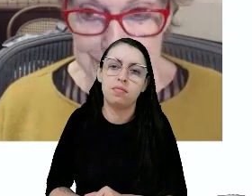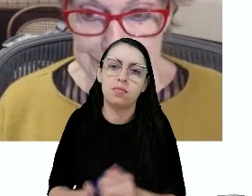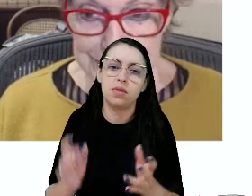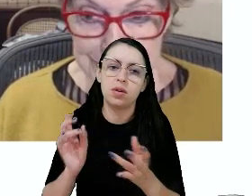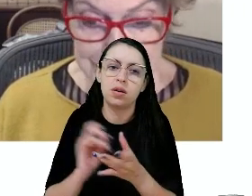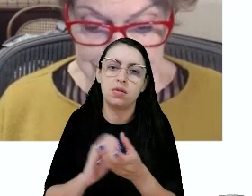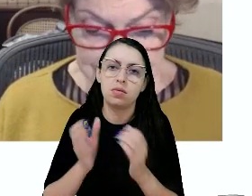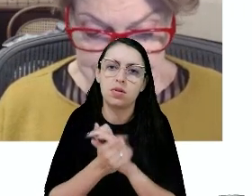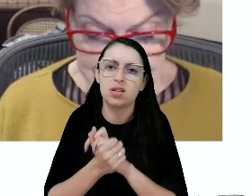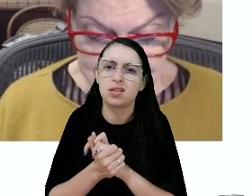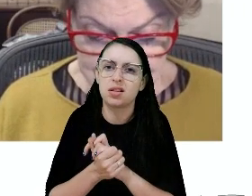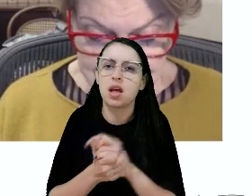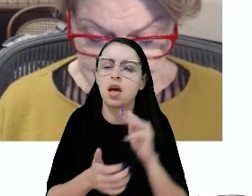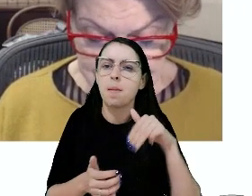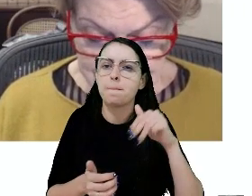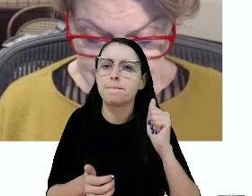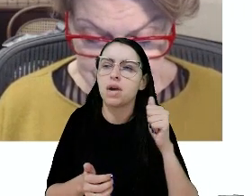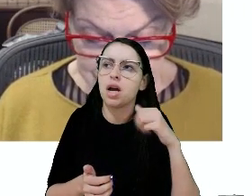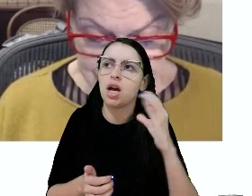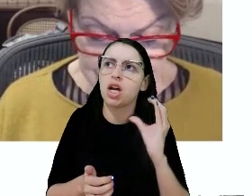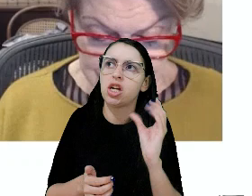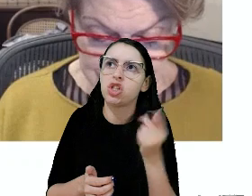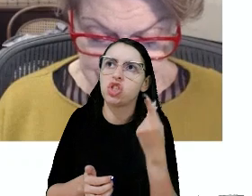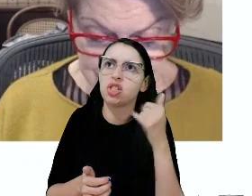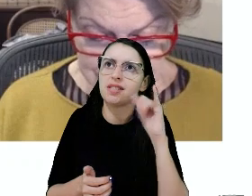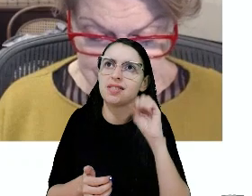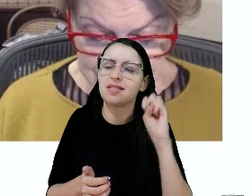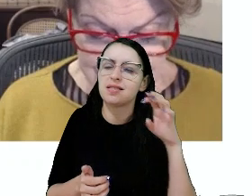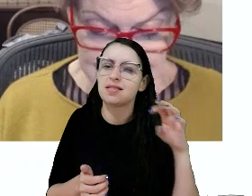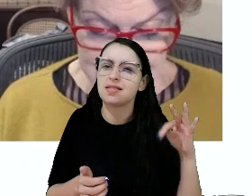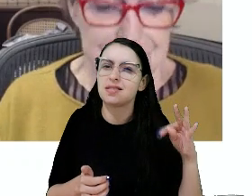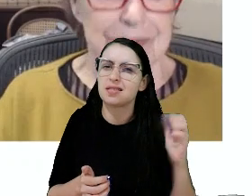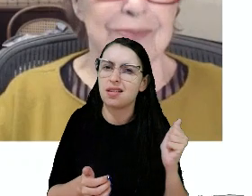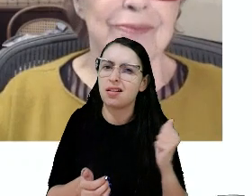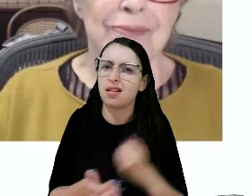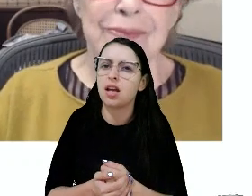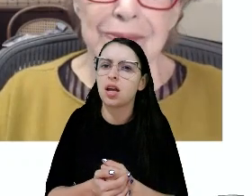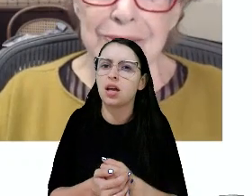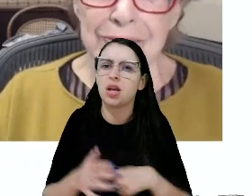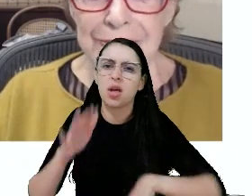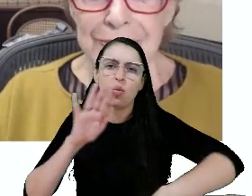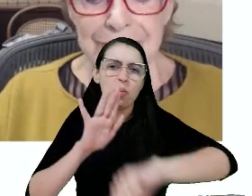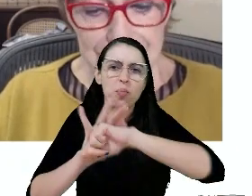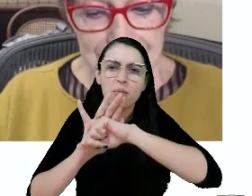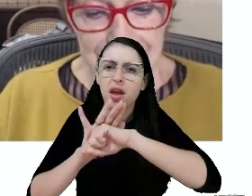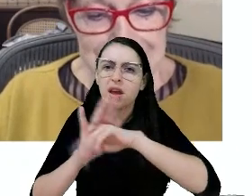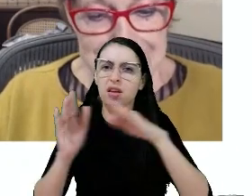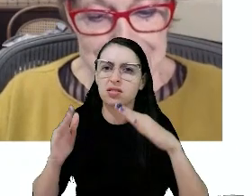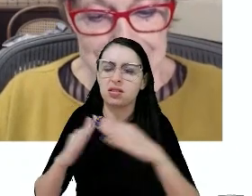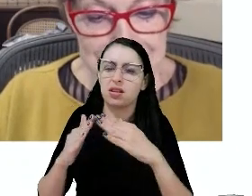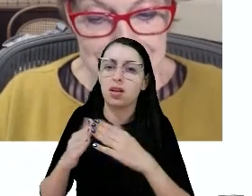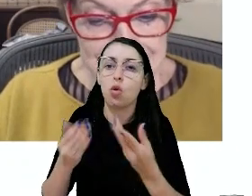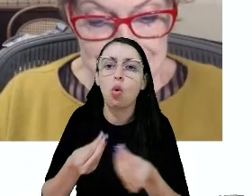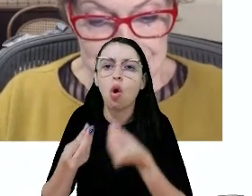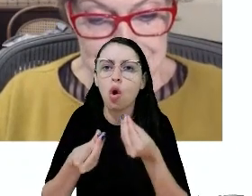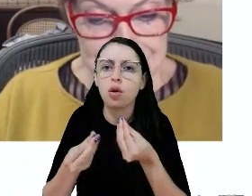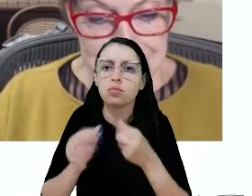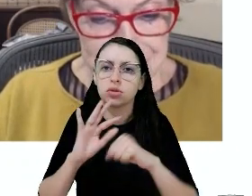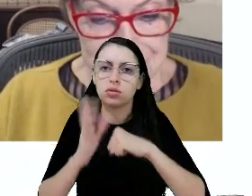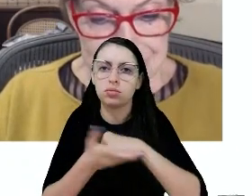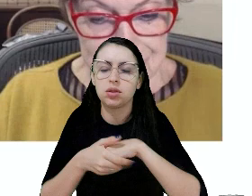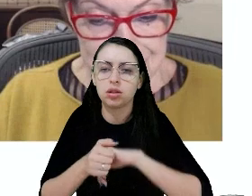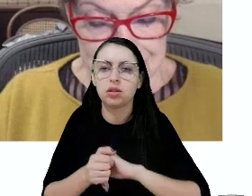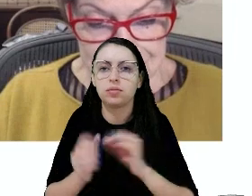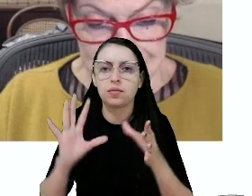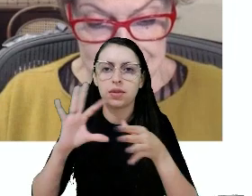um marido ou um companheiro machista que comete feminicídio. e como que é isso dentro de um contexto de pandemia. Eu lembro que